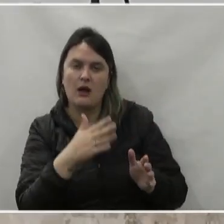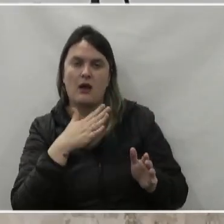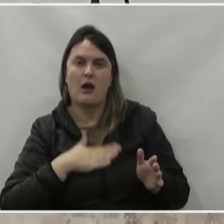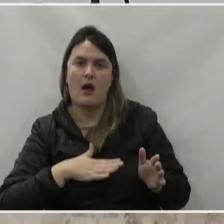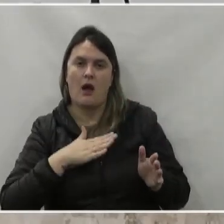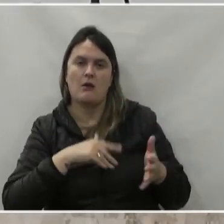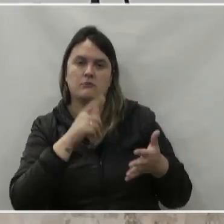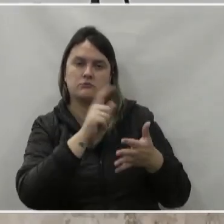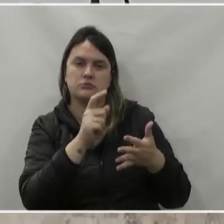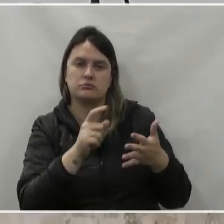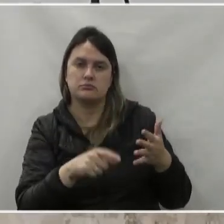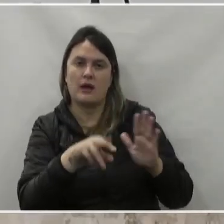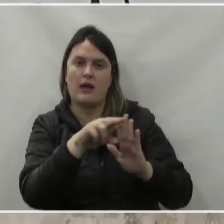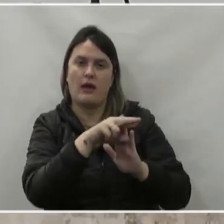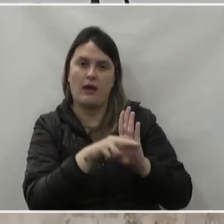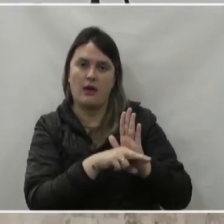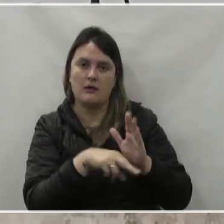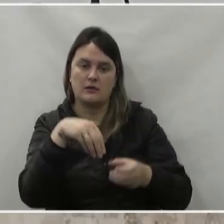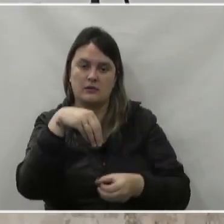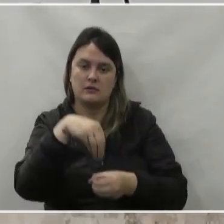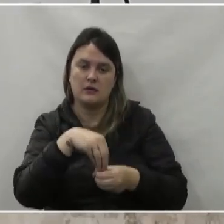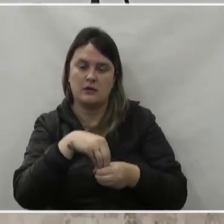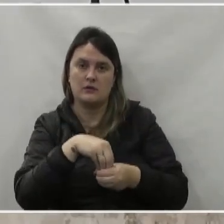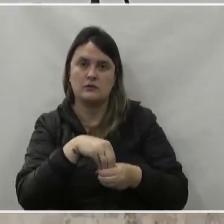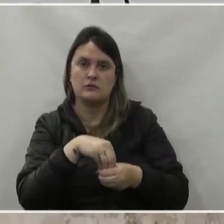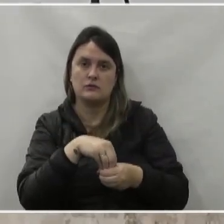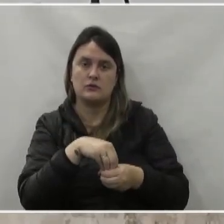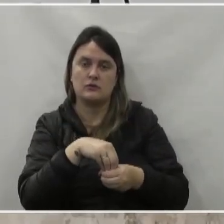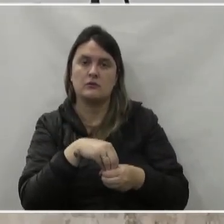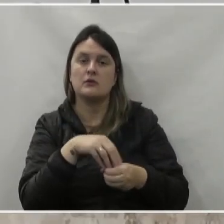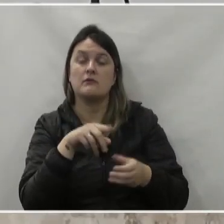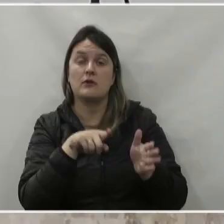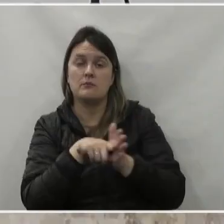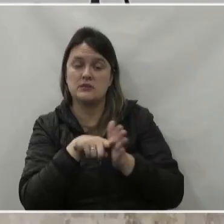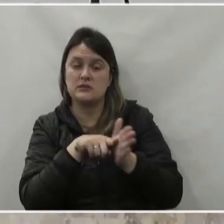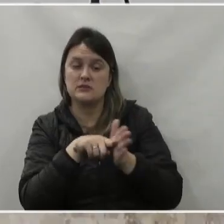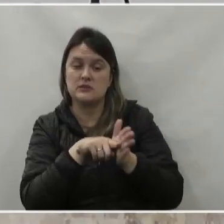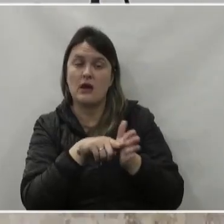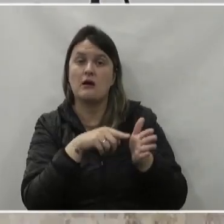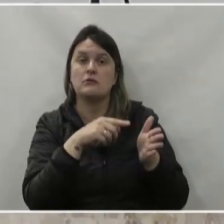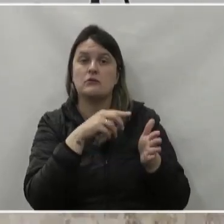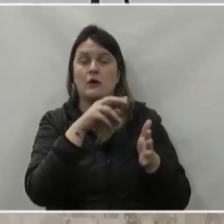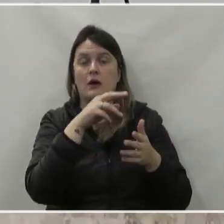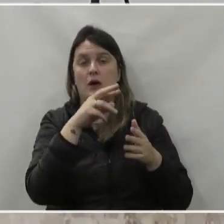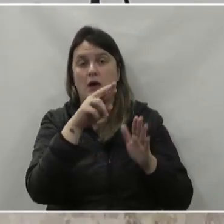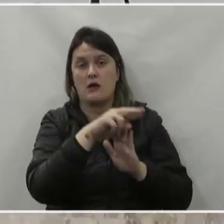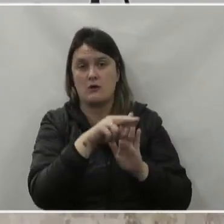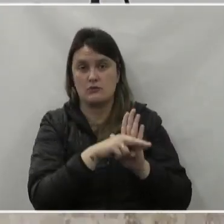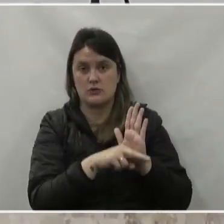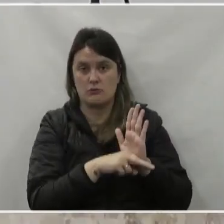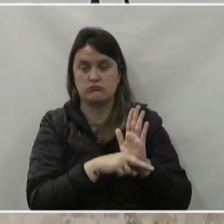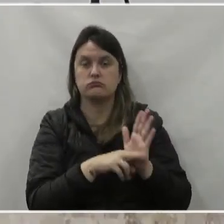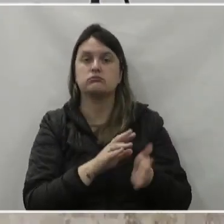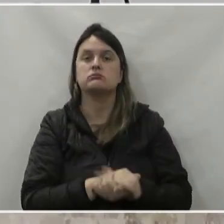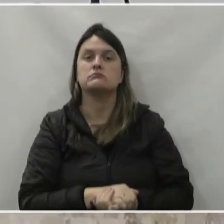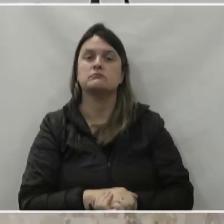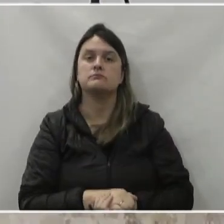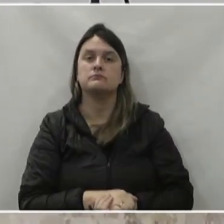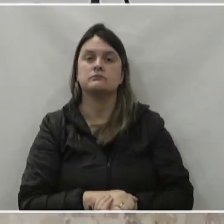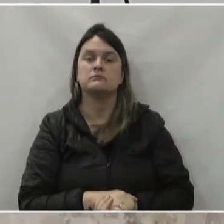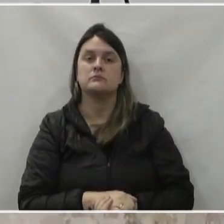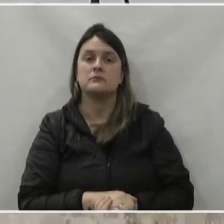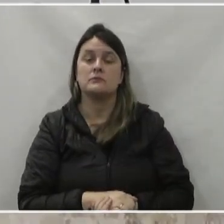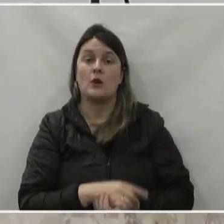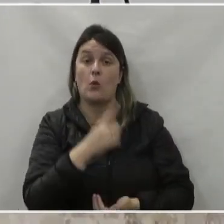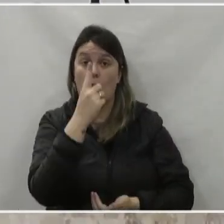alguns pontos do regimento interno que foram levantados durante o decorrer do processo. Tá? Algum